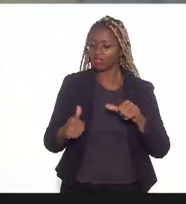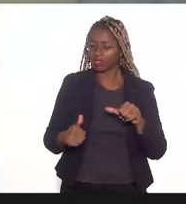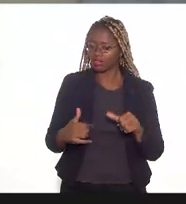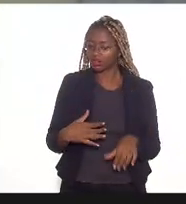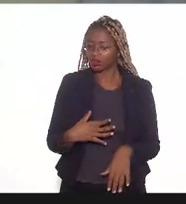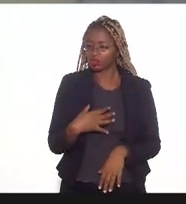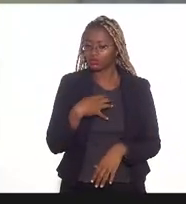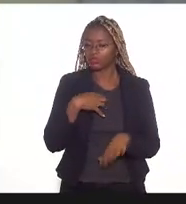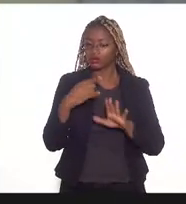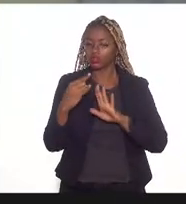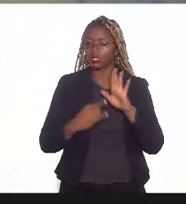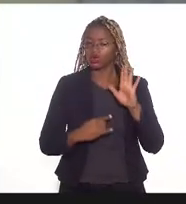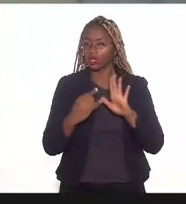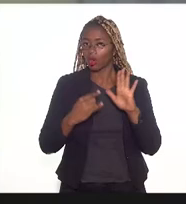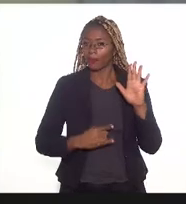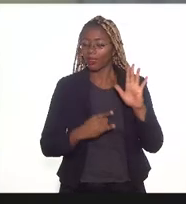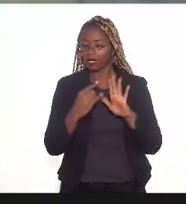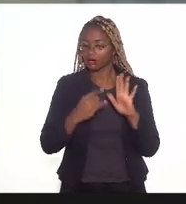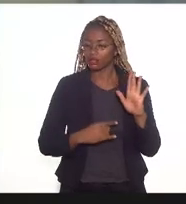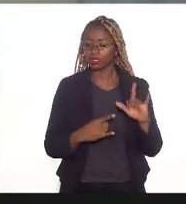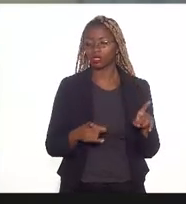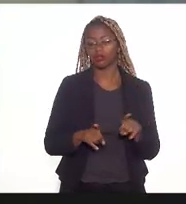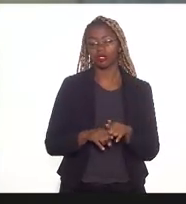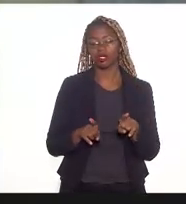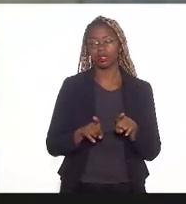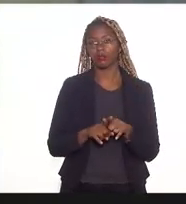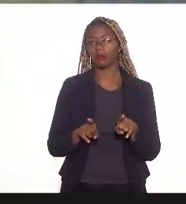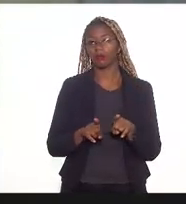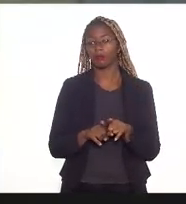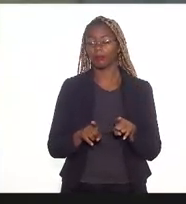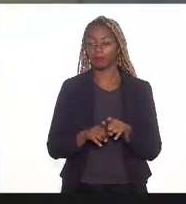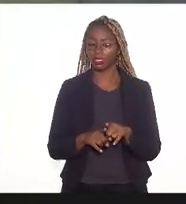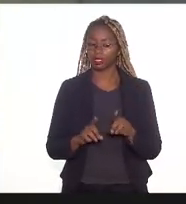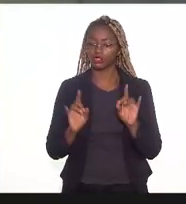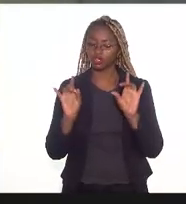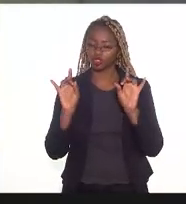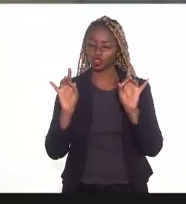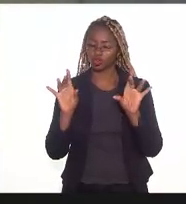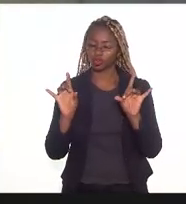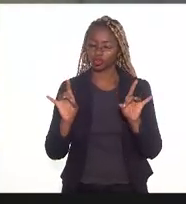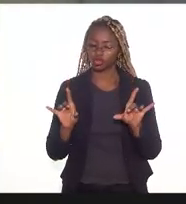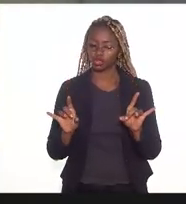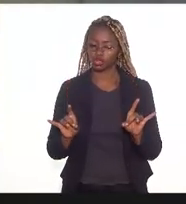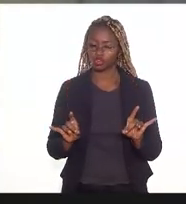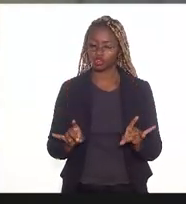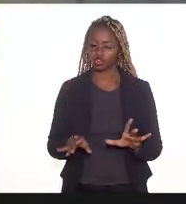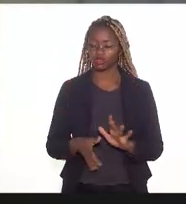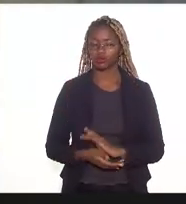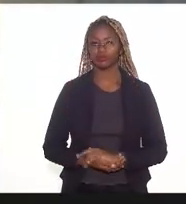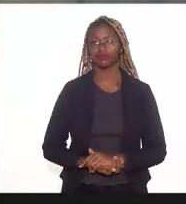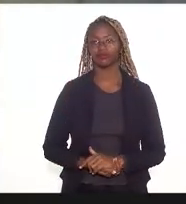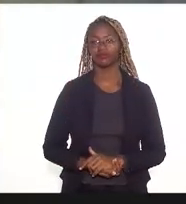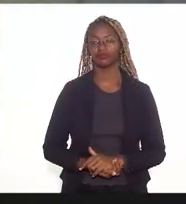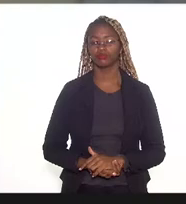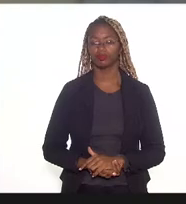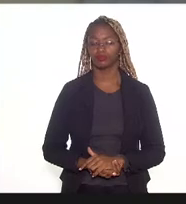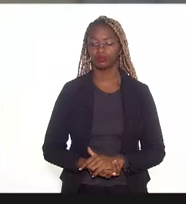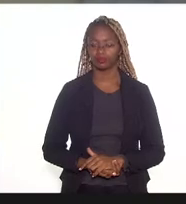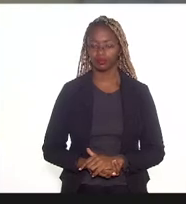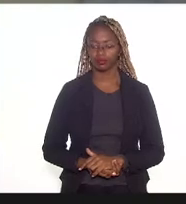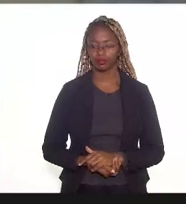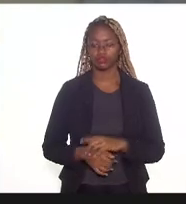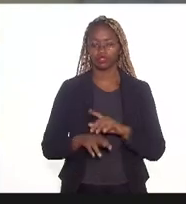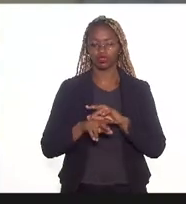nessa documentação, e também, especificamente, se os segmentos, mais